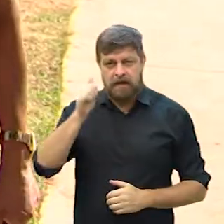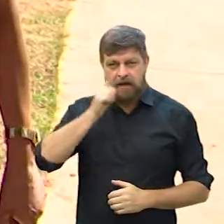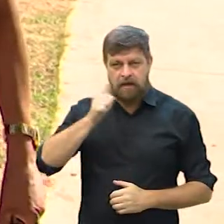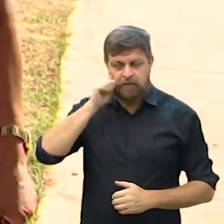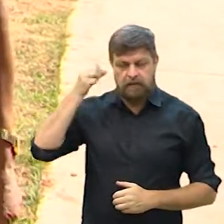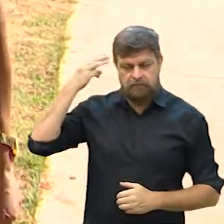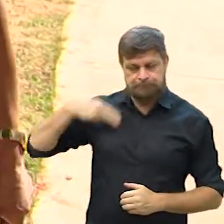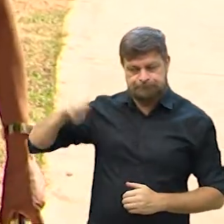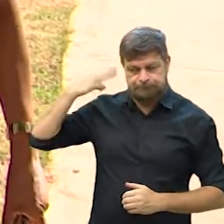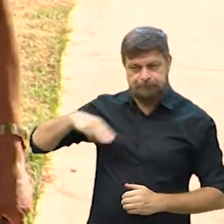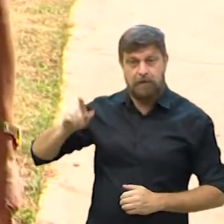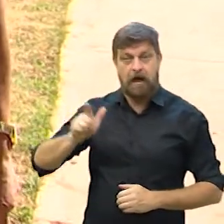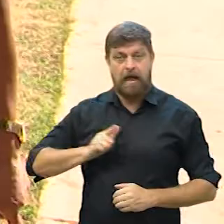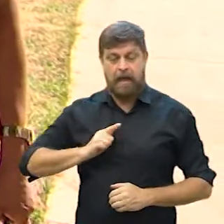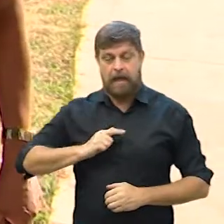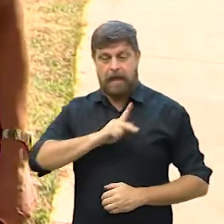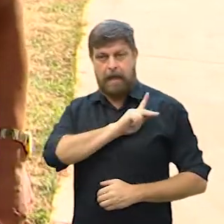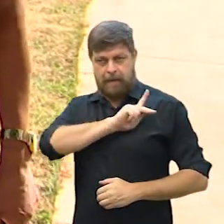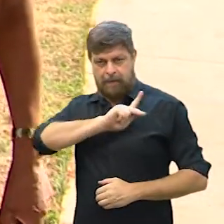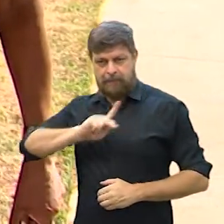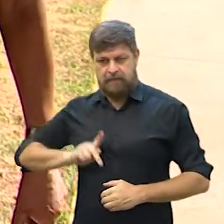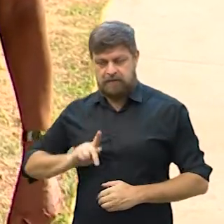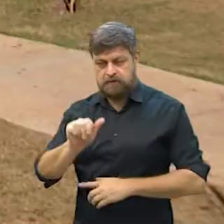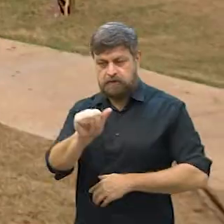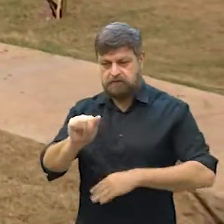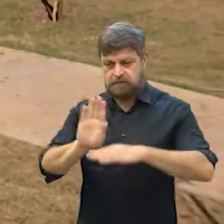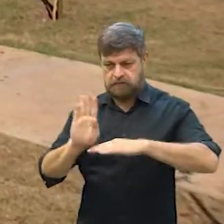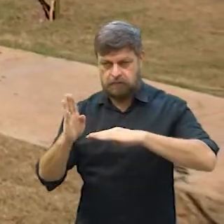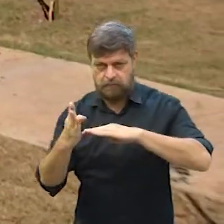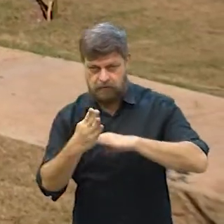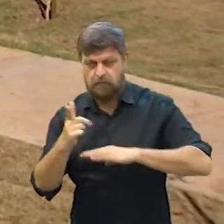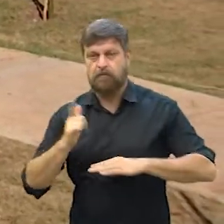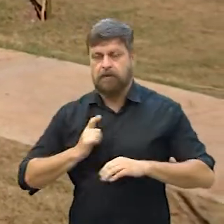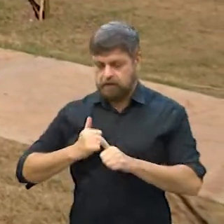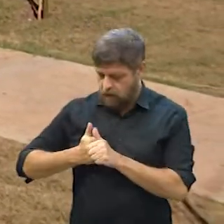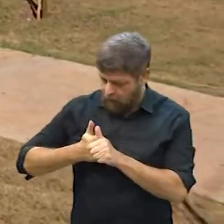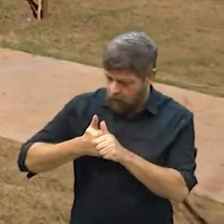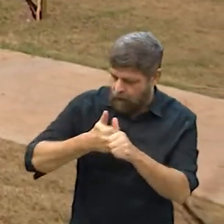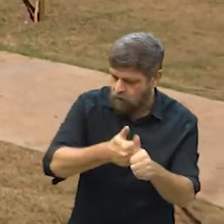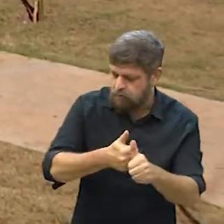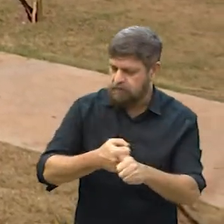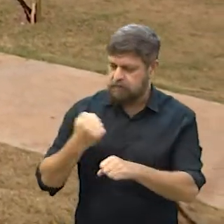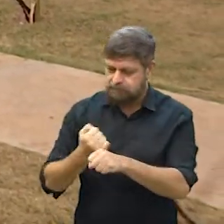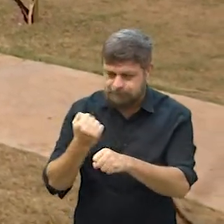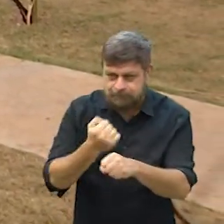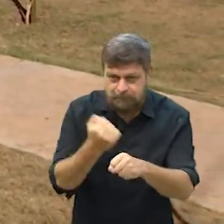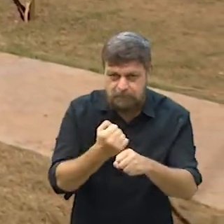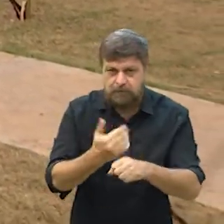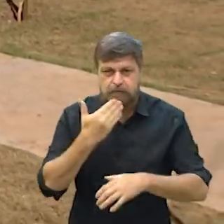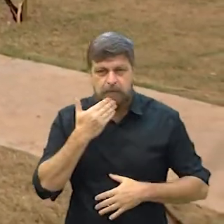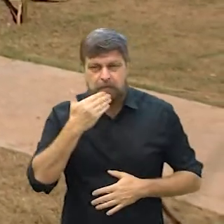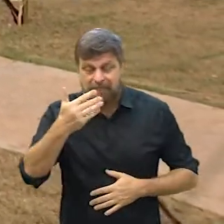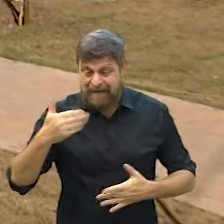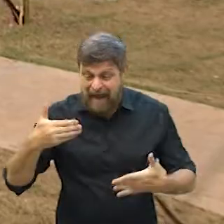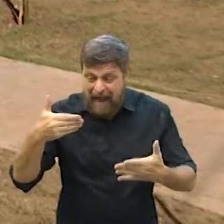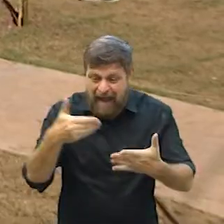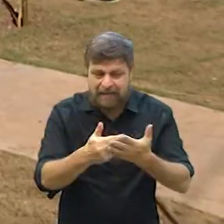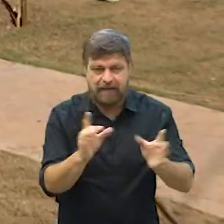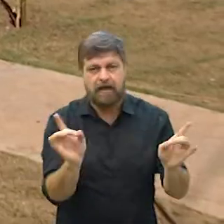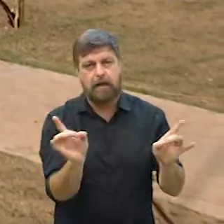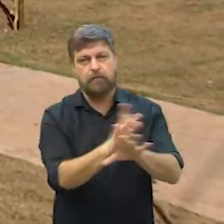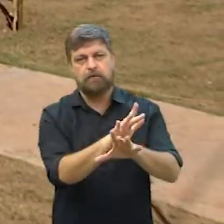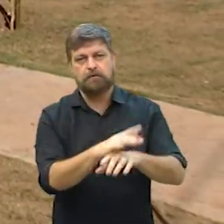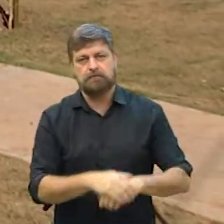a Elizabeth é presidente da associação do bairro e fez parte de todo o processo desde o pedido da